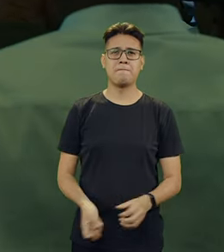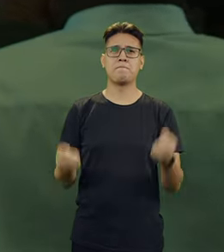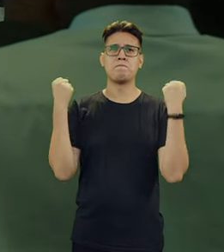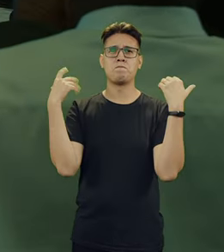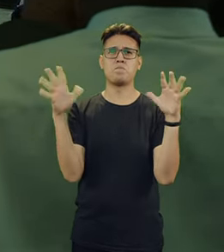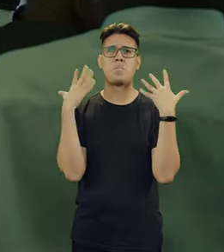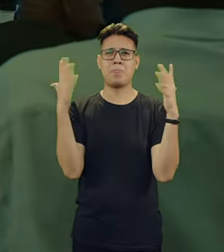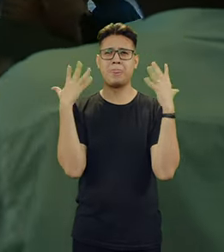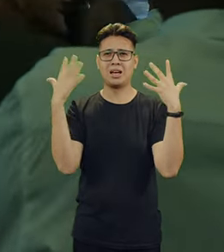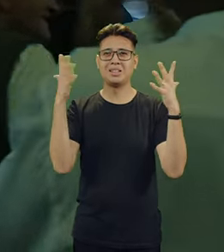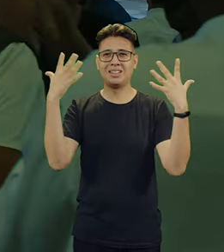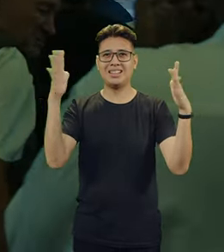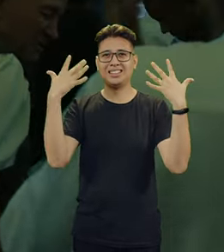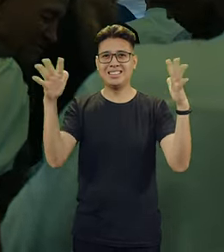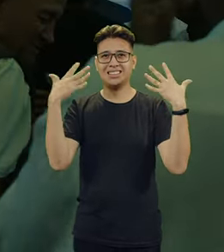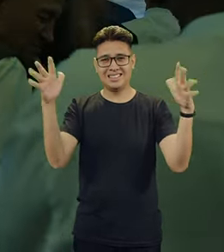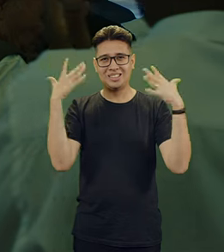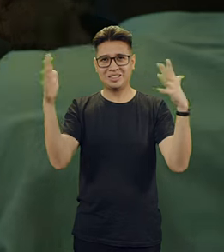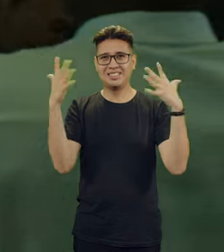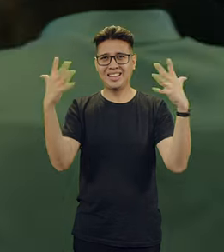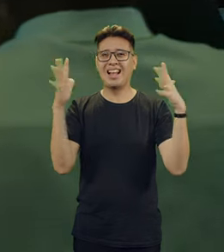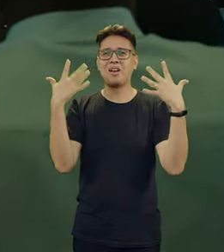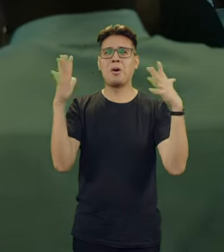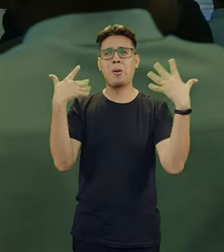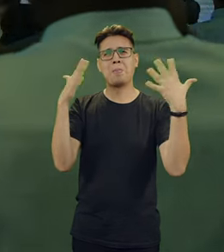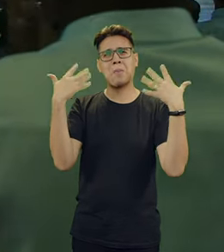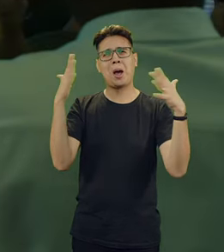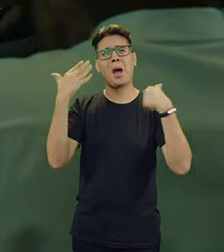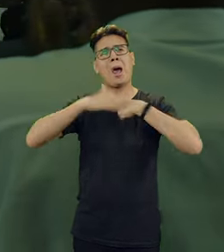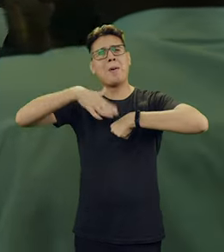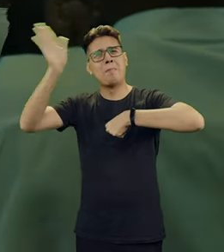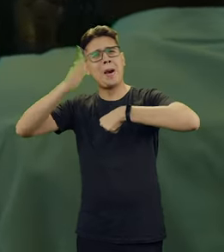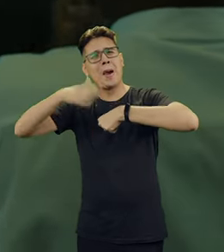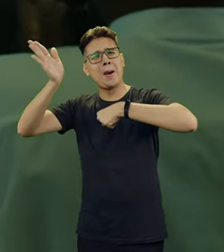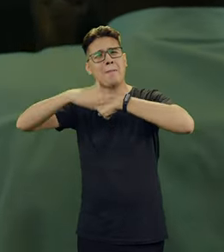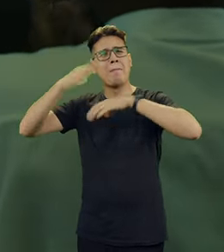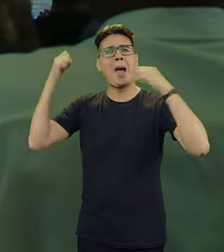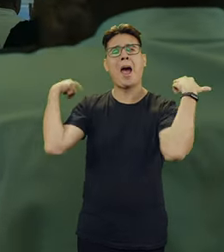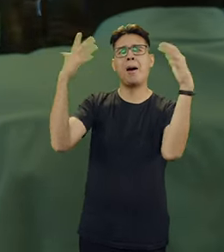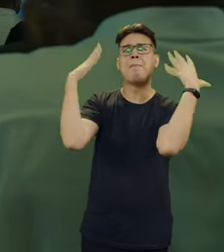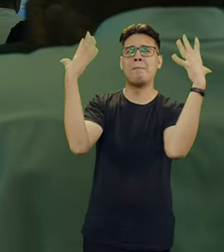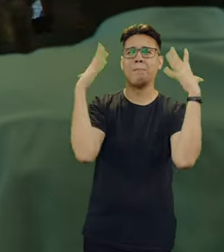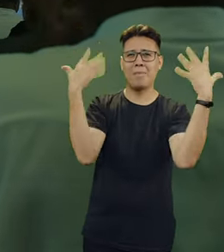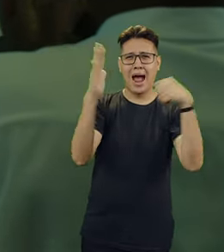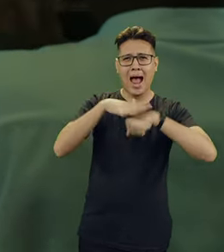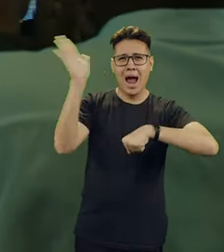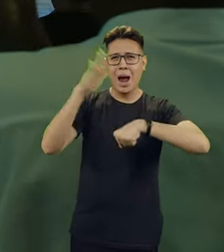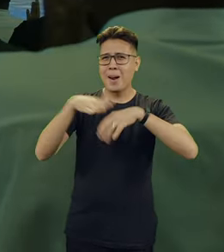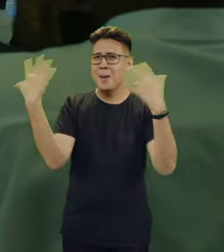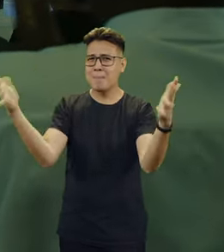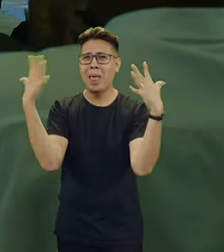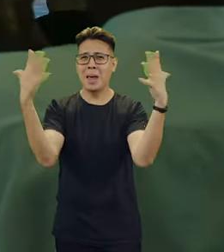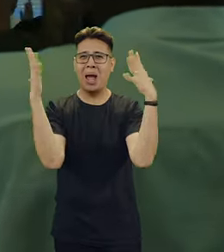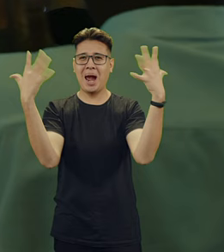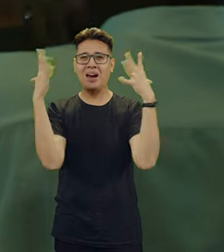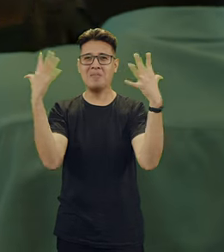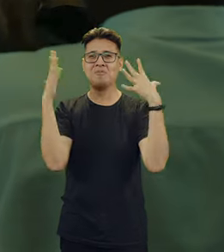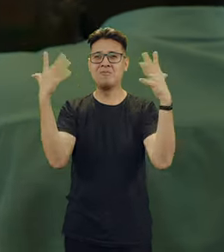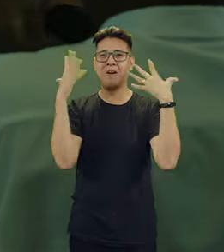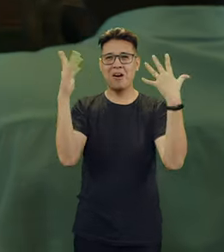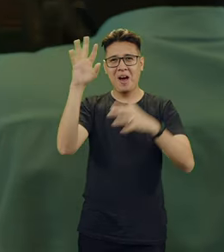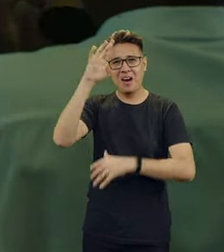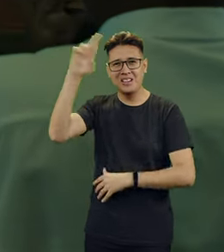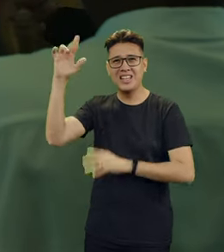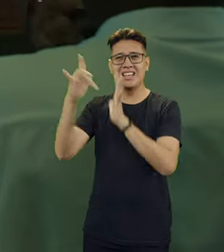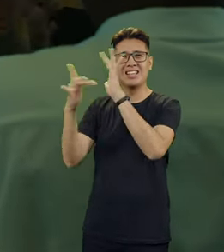Glorifica, glorifica, glorifica. Glorifique. Glorifique aquele que vive para todo sempre. Aleluia.